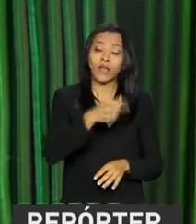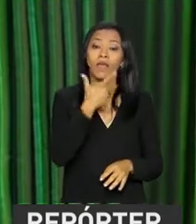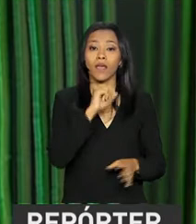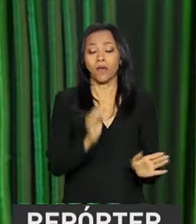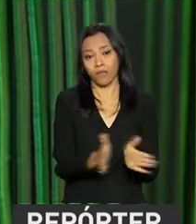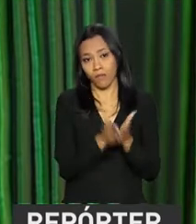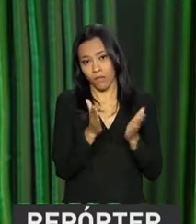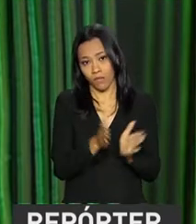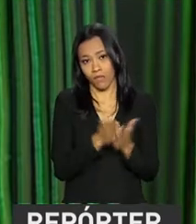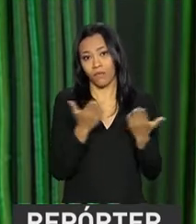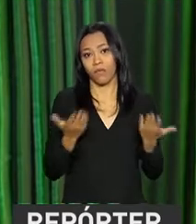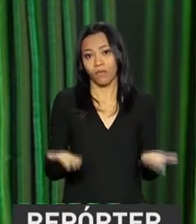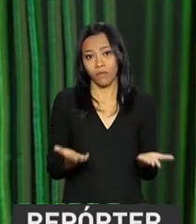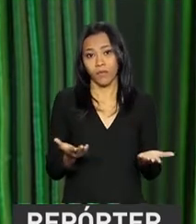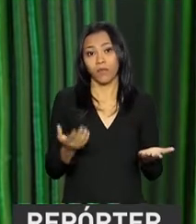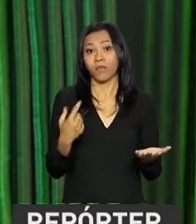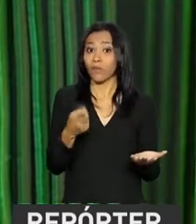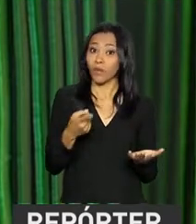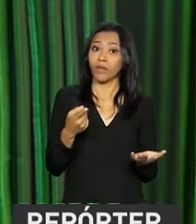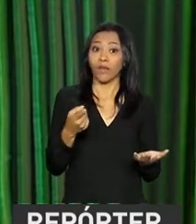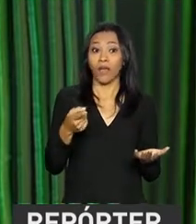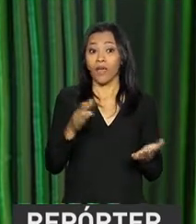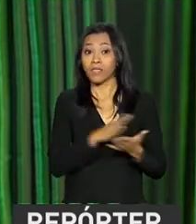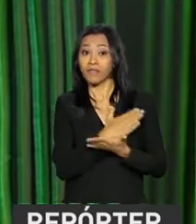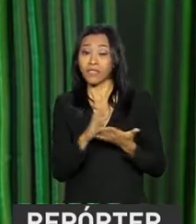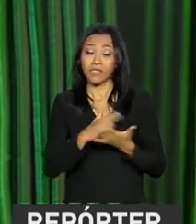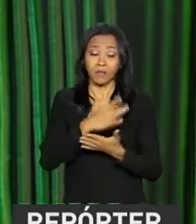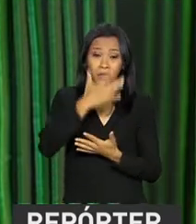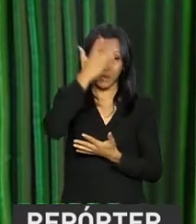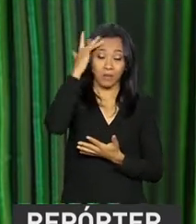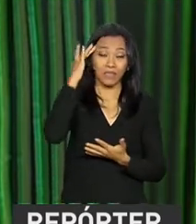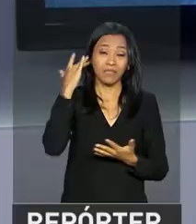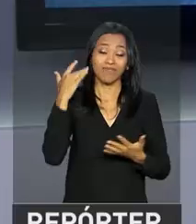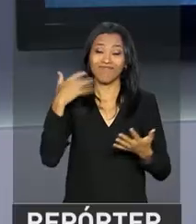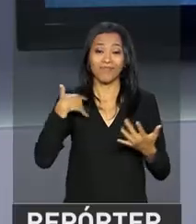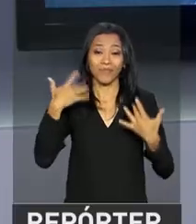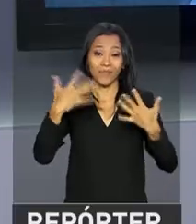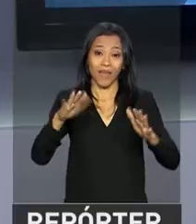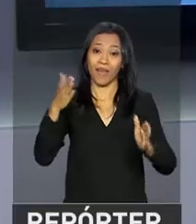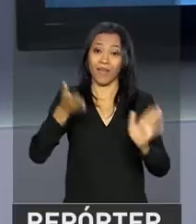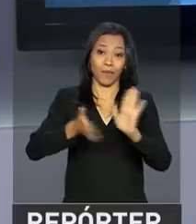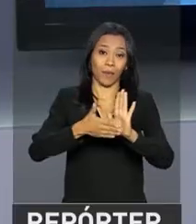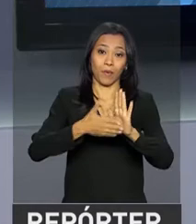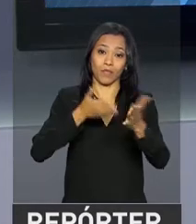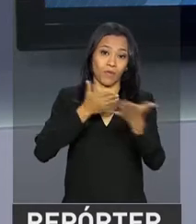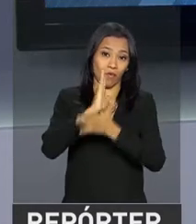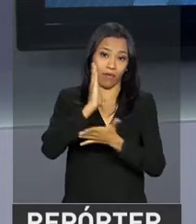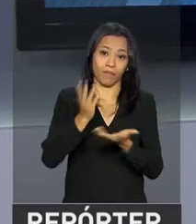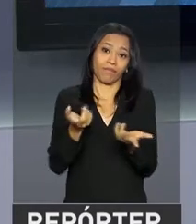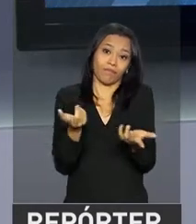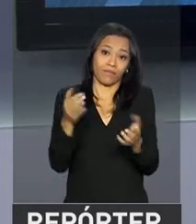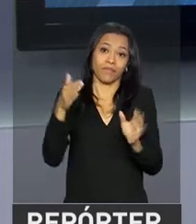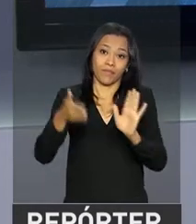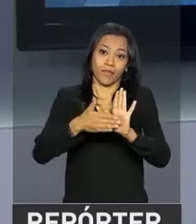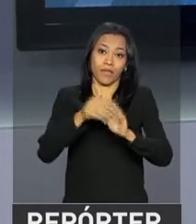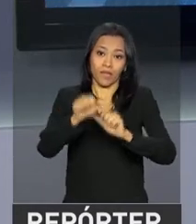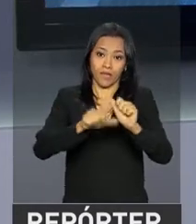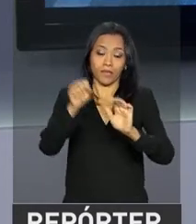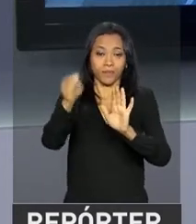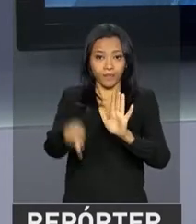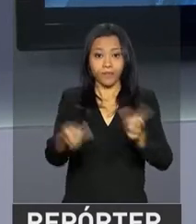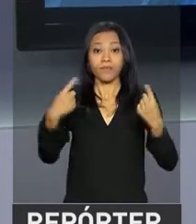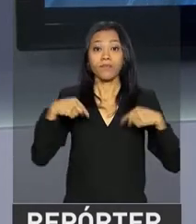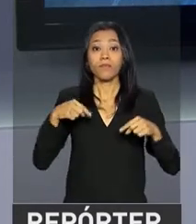um fundamento para negar a aprovação à reforma da Previdência. E para incentivar boas práticas de produção